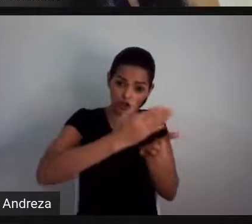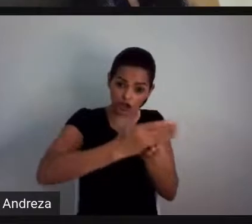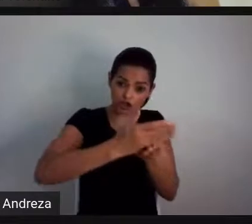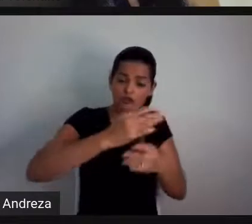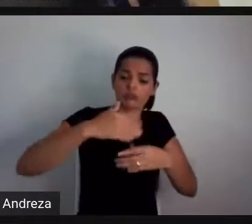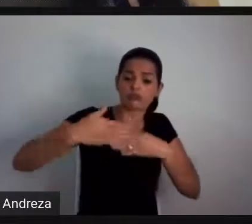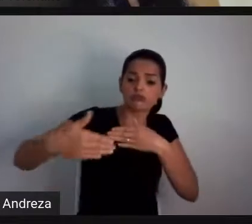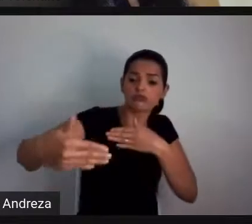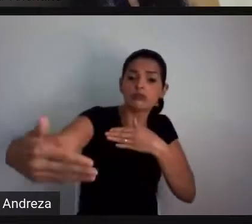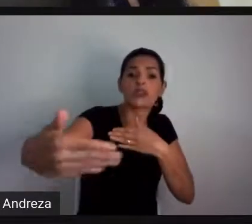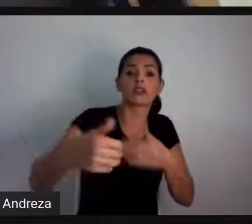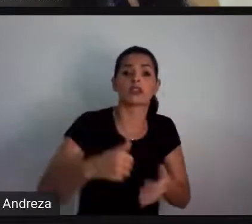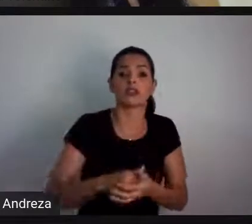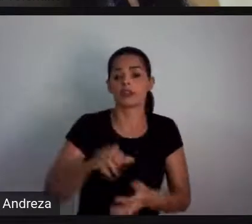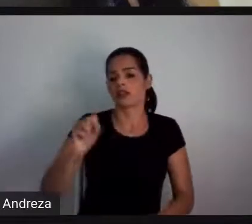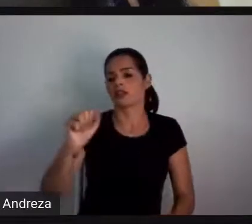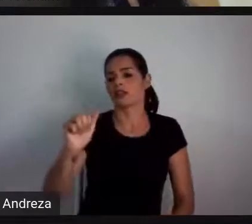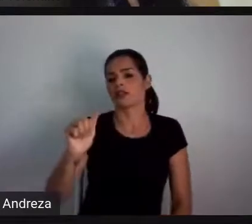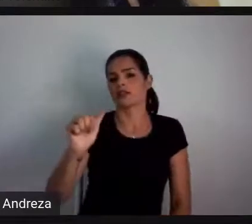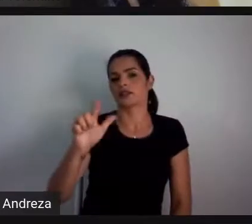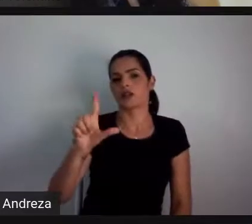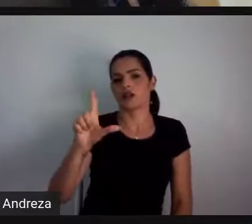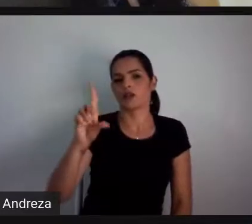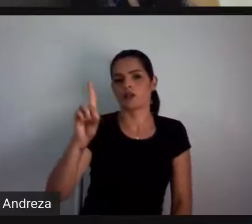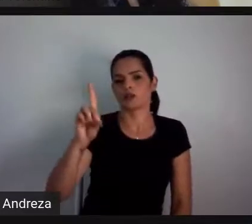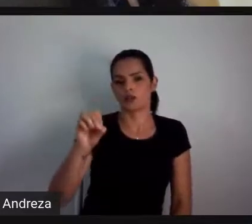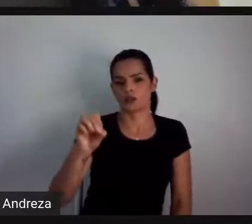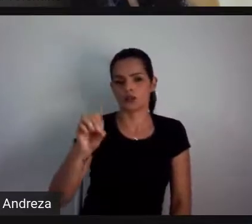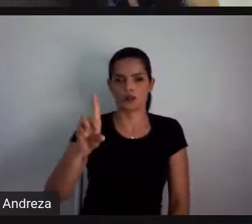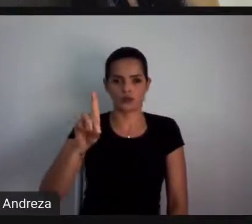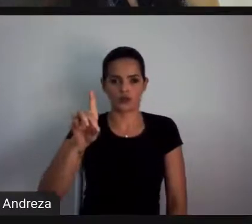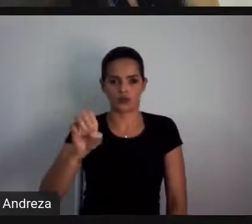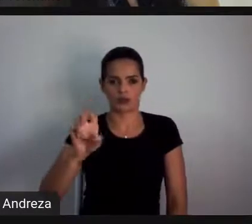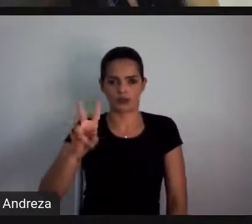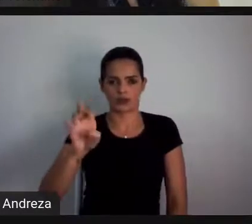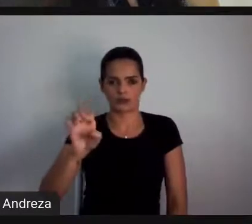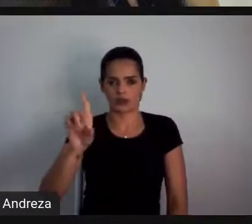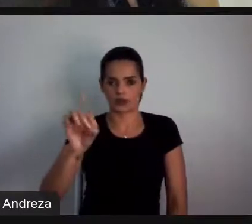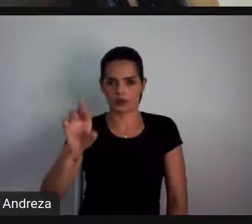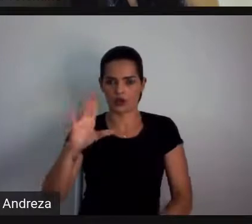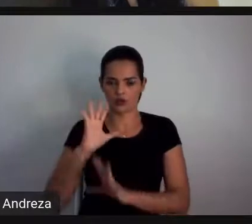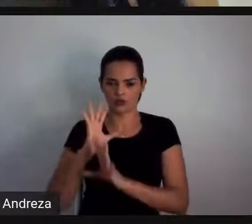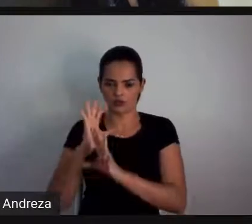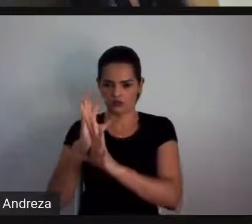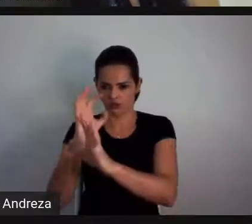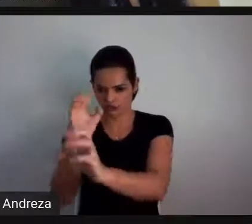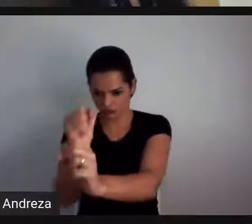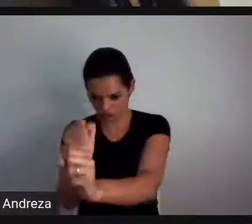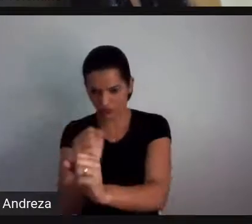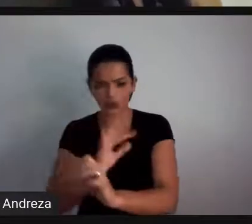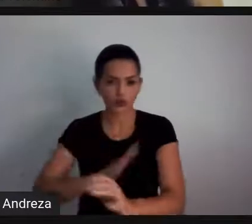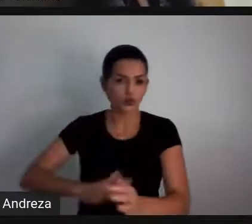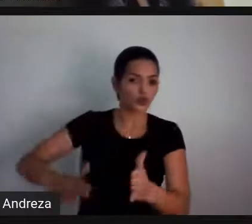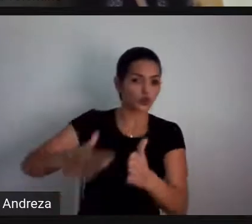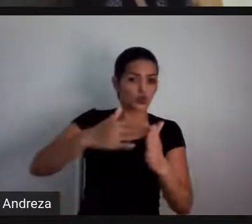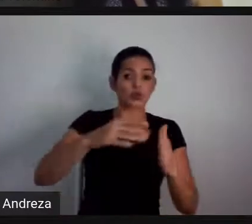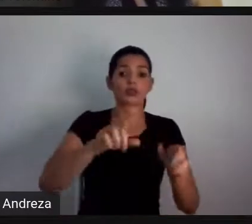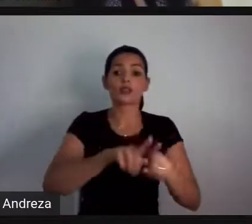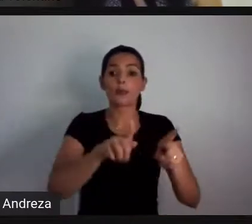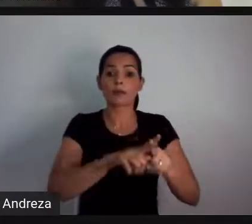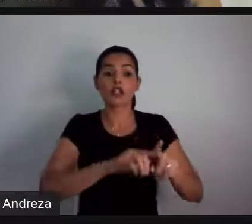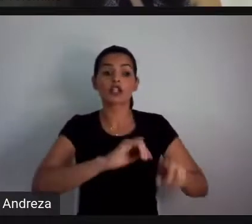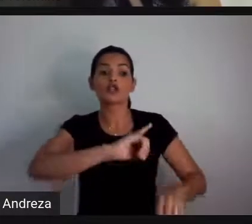qual o saldo devedor que a pessoa, né, tem com a instituição financeira A, B ou C, né, qual a taxa de juros que